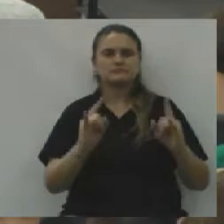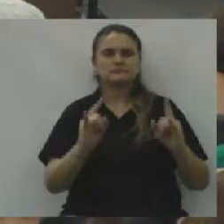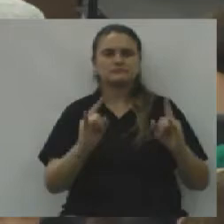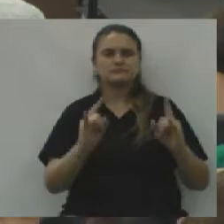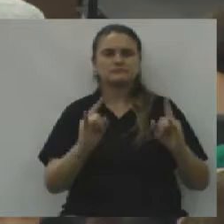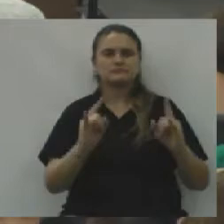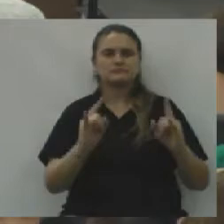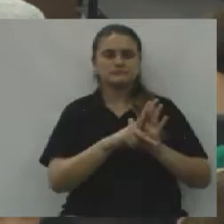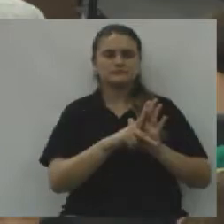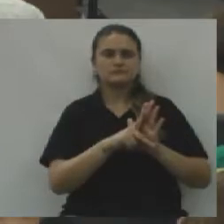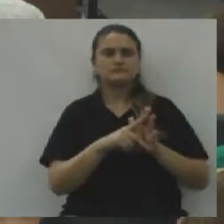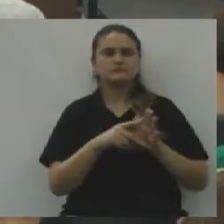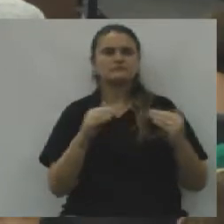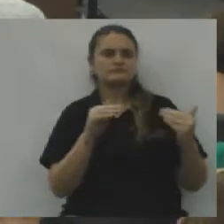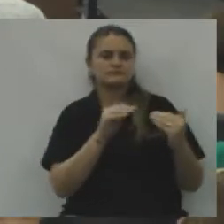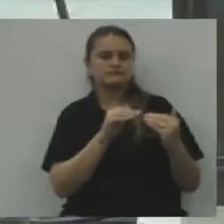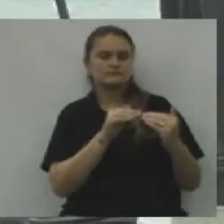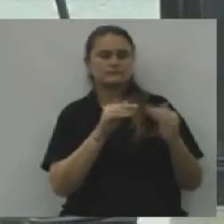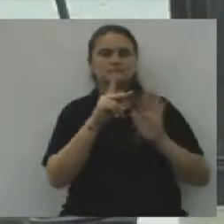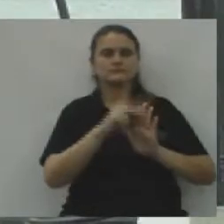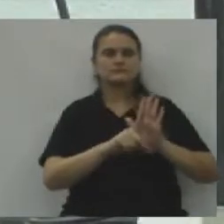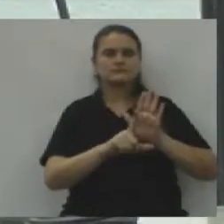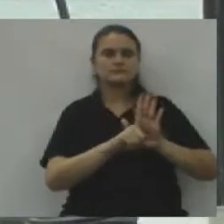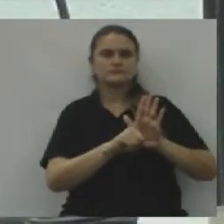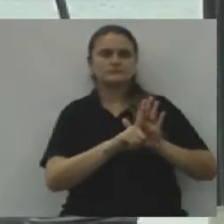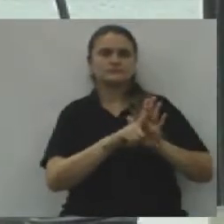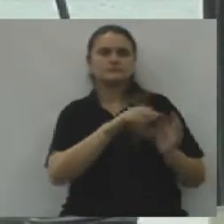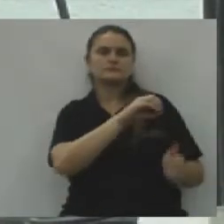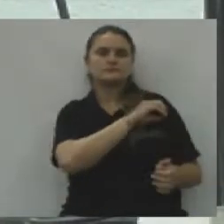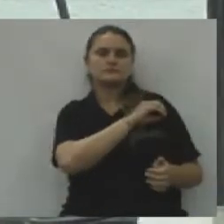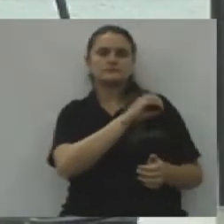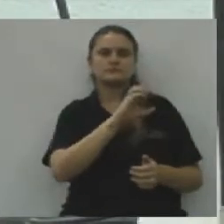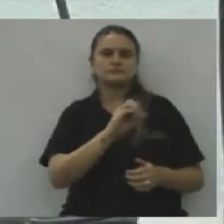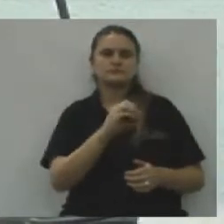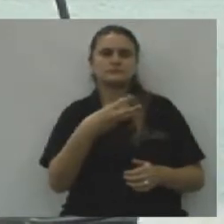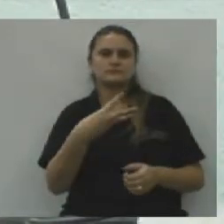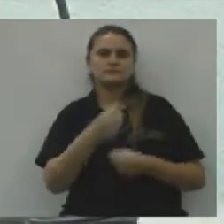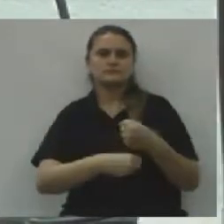Patrimônio. Favorável ao projeto de lei ordinária número